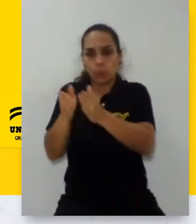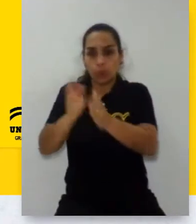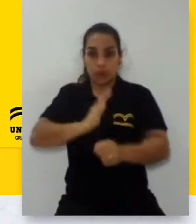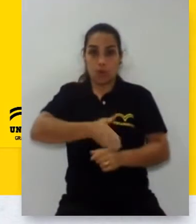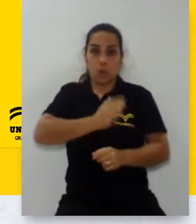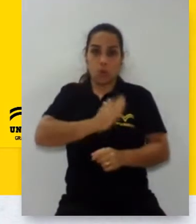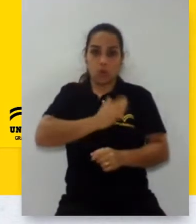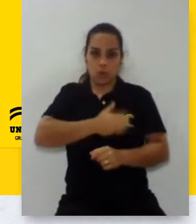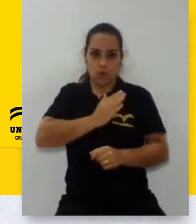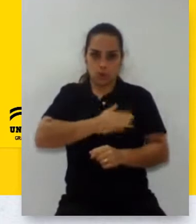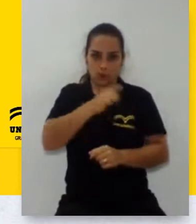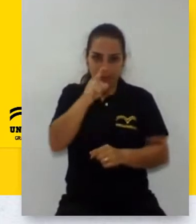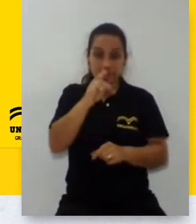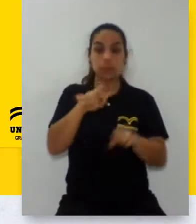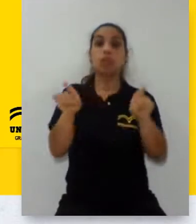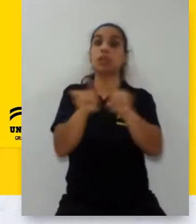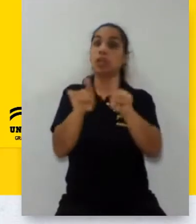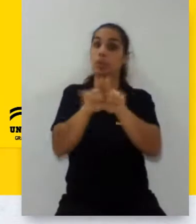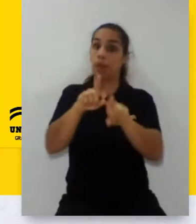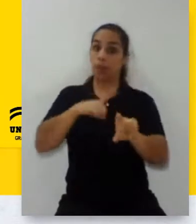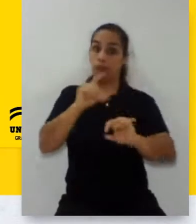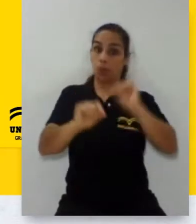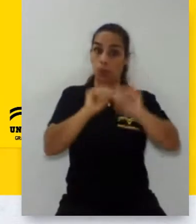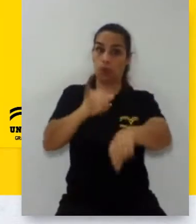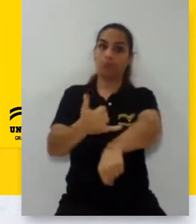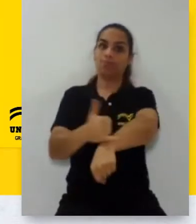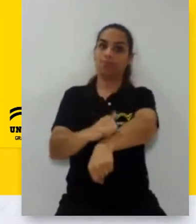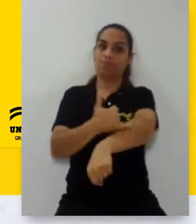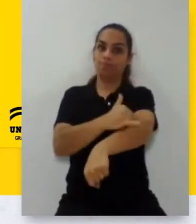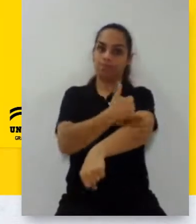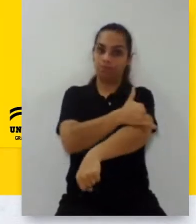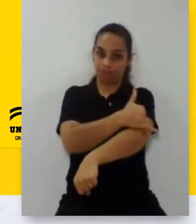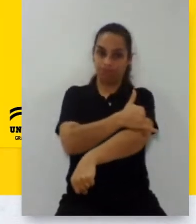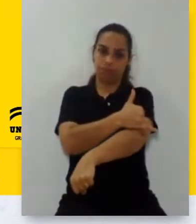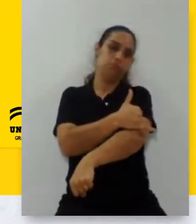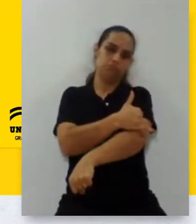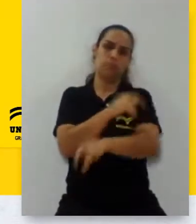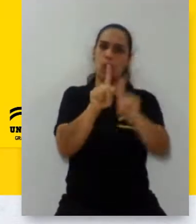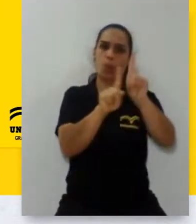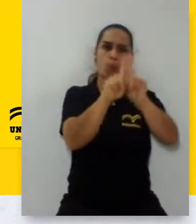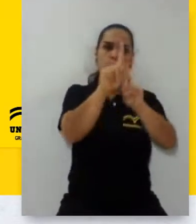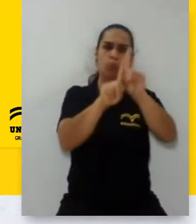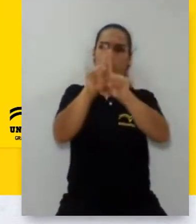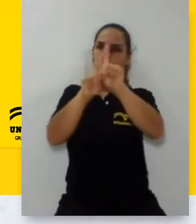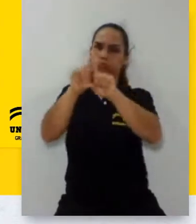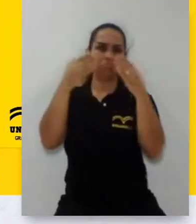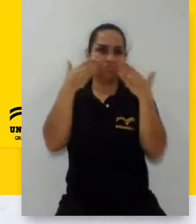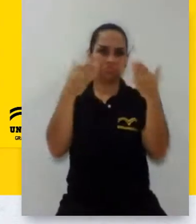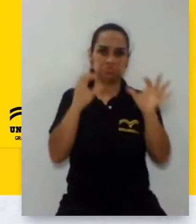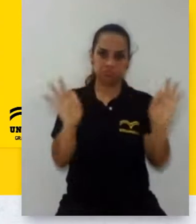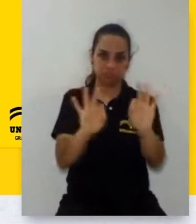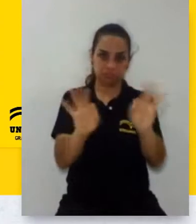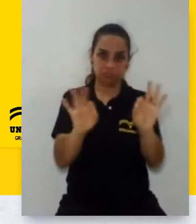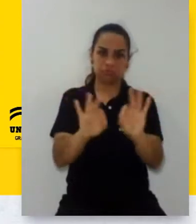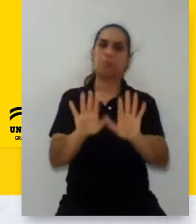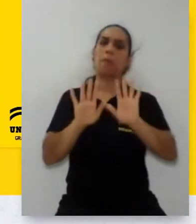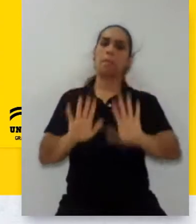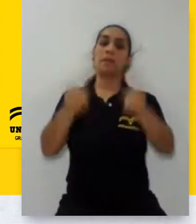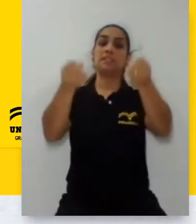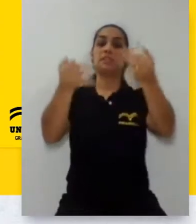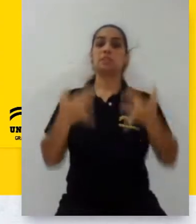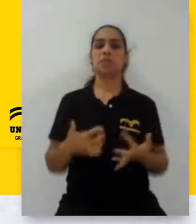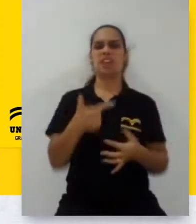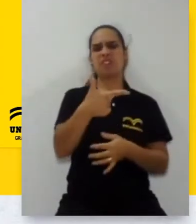obesidade, certo? Eu não coloquei a estatística para vocês, mas eu vou dizer para vocês que 25% a 30% da população mundial